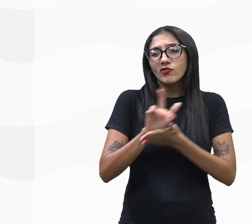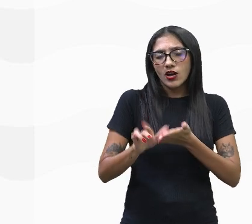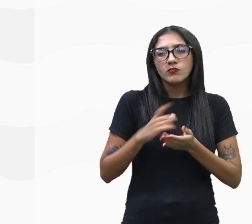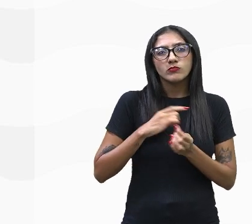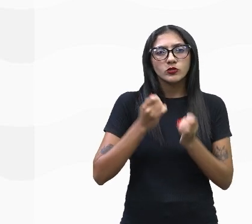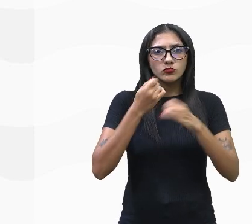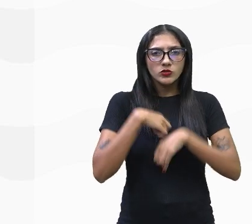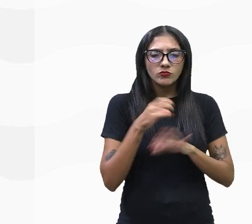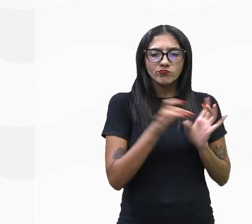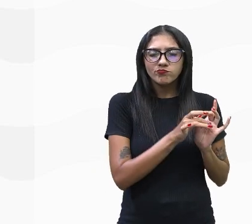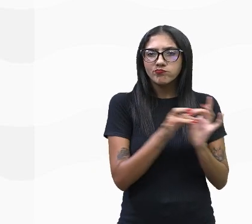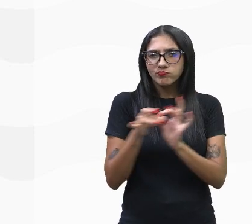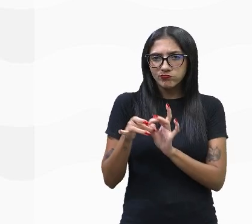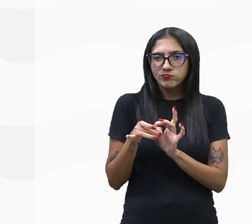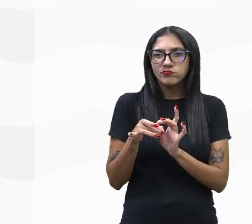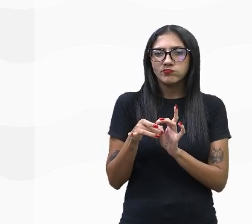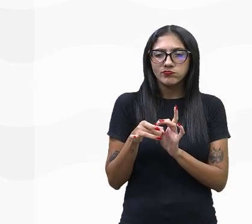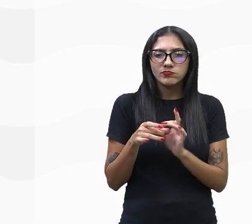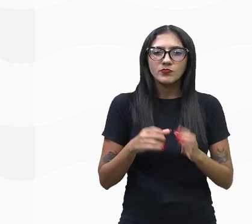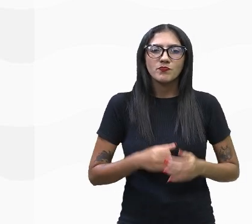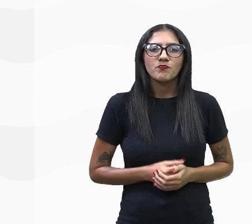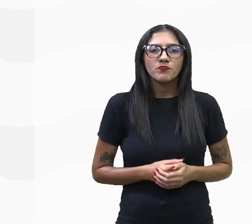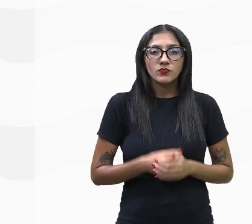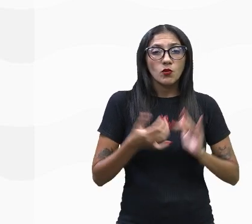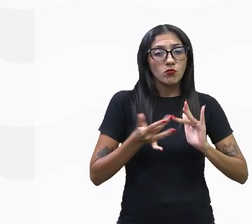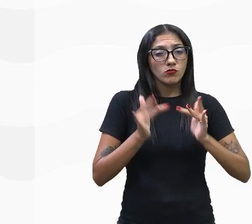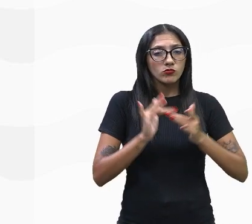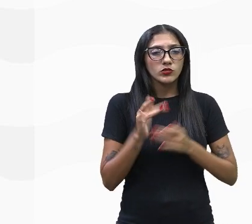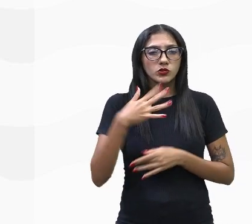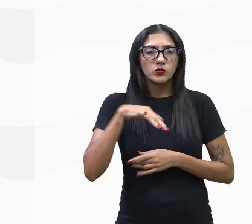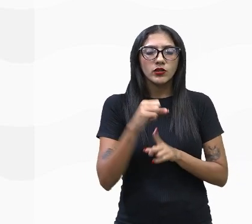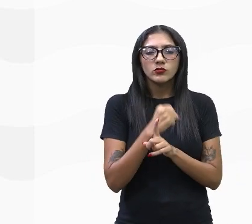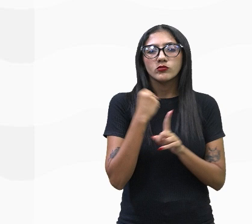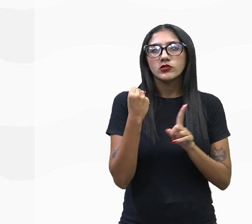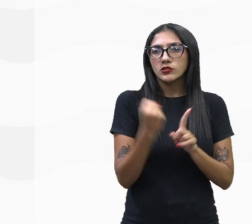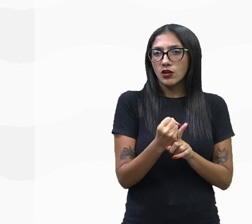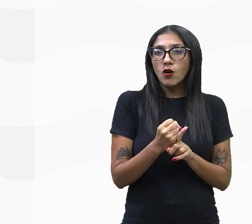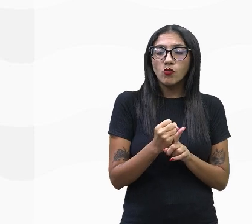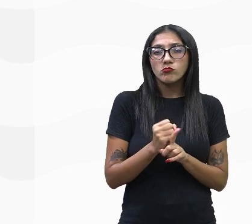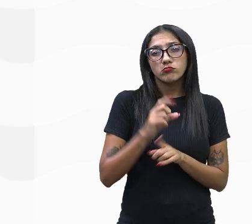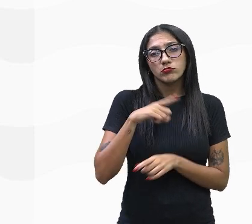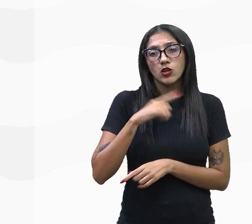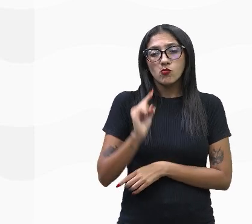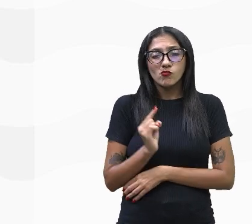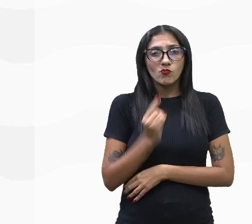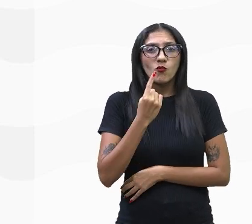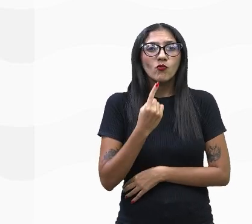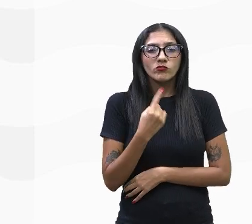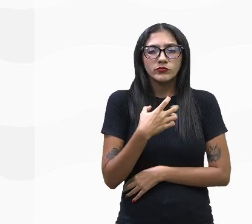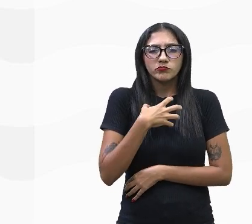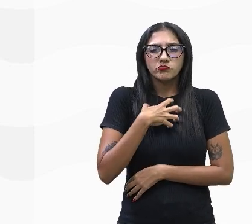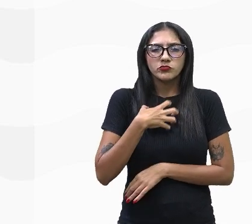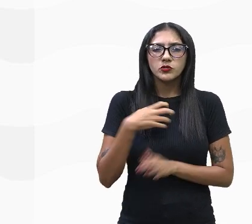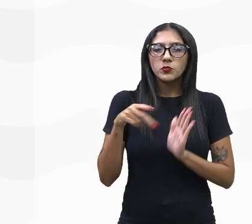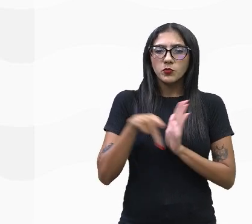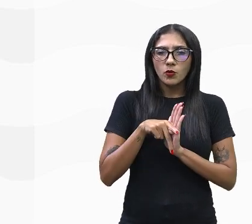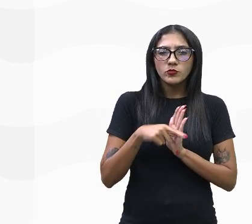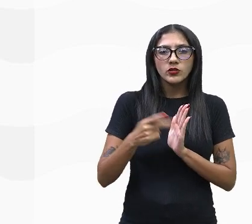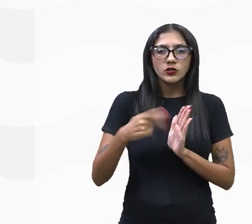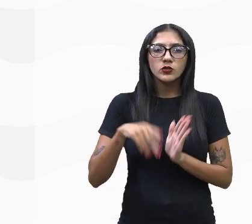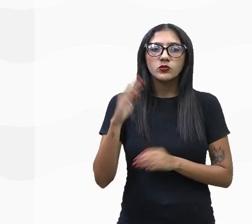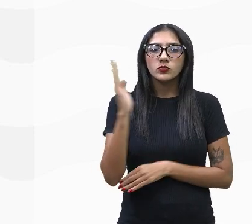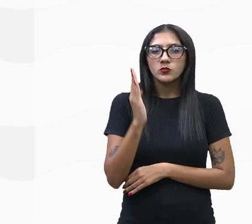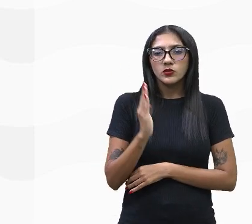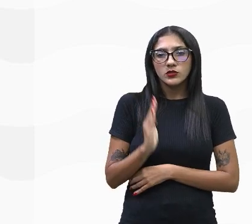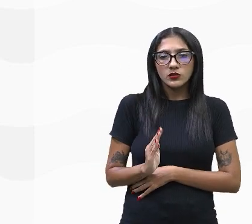diversas pessoas em um contexto social através de um mesmo sentimento, do tropicalismo brasileiro ao